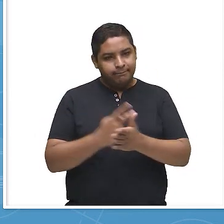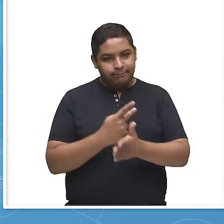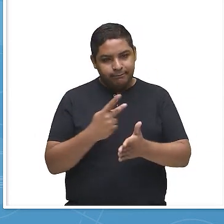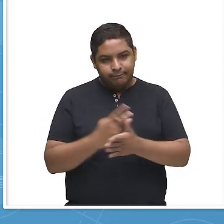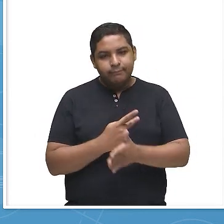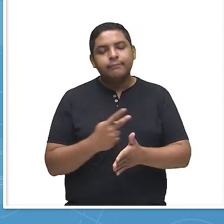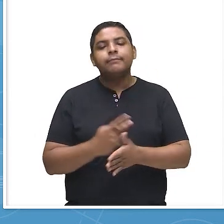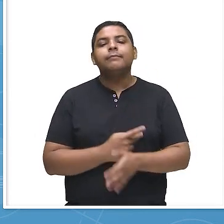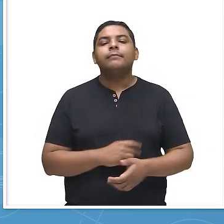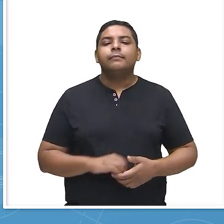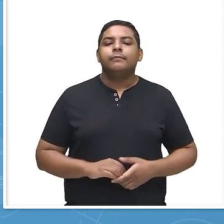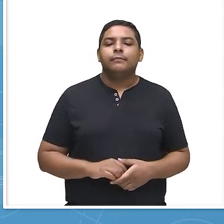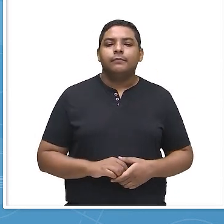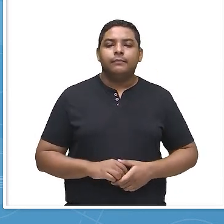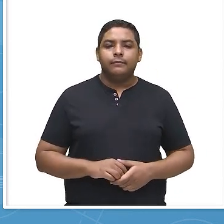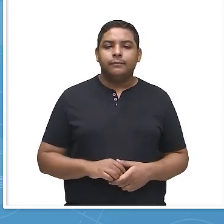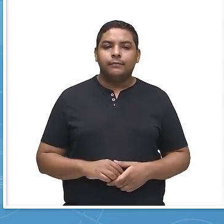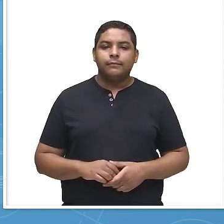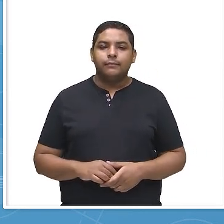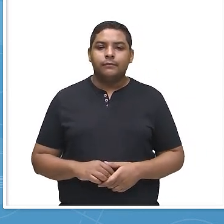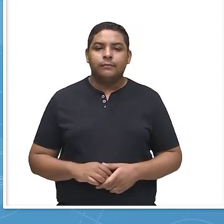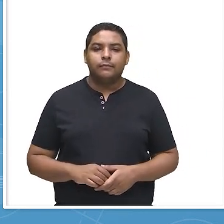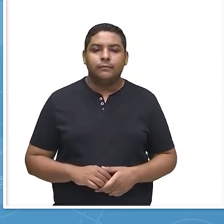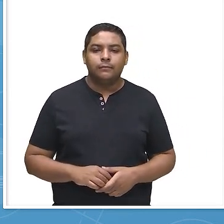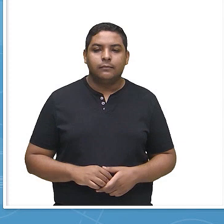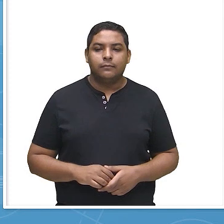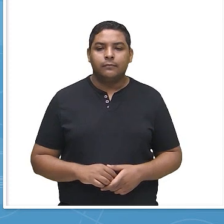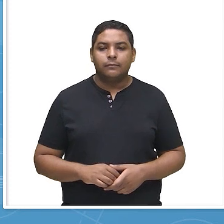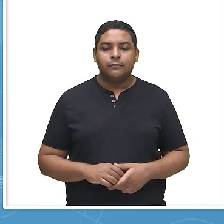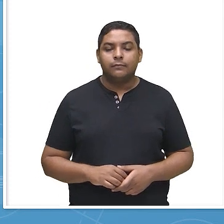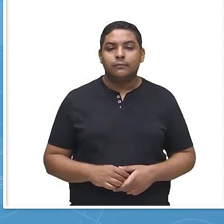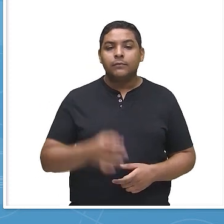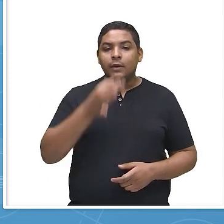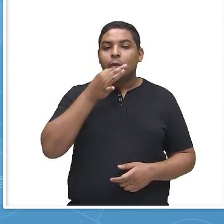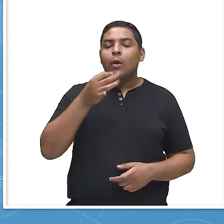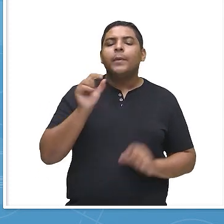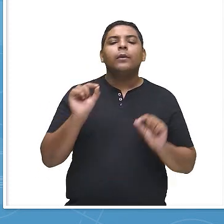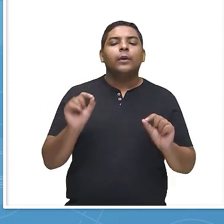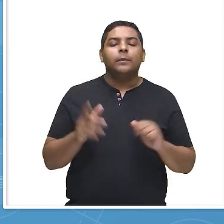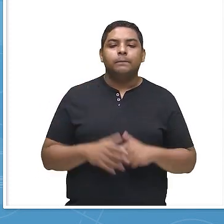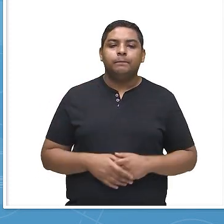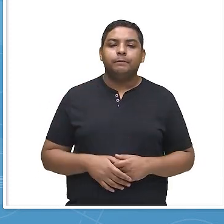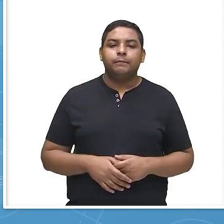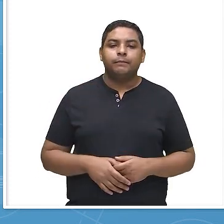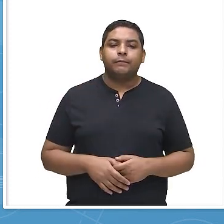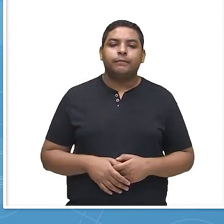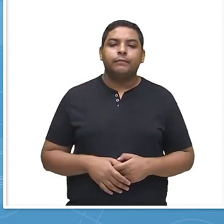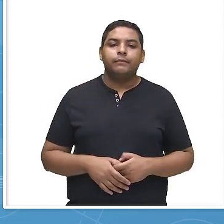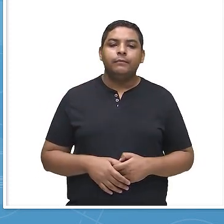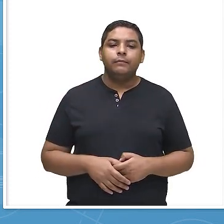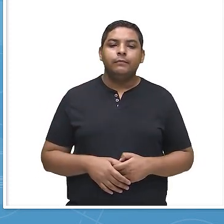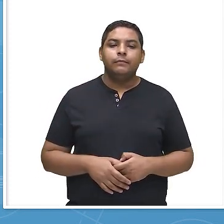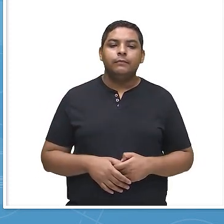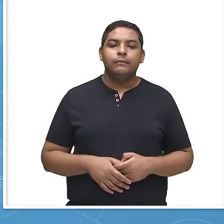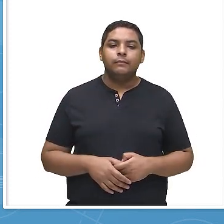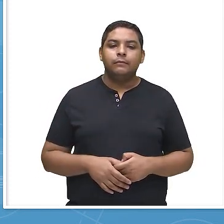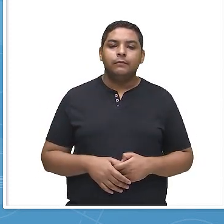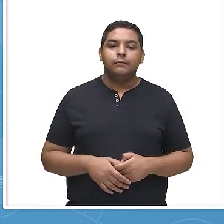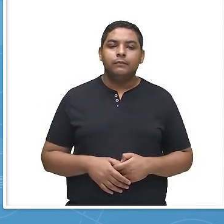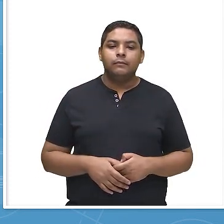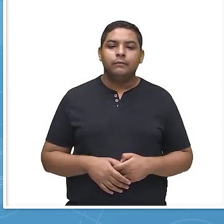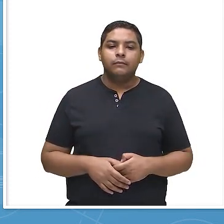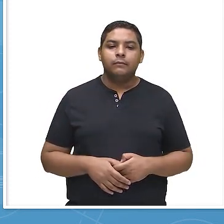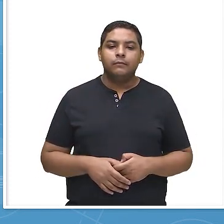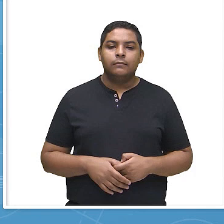é a letra A. Tá bom? O comentário dela diz o seguinte: as paisagens elas são compostas